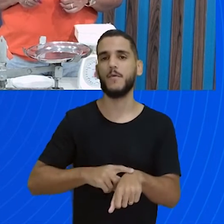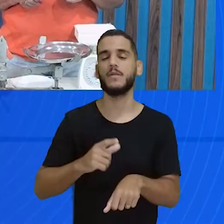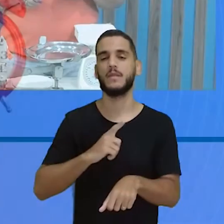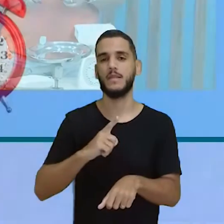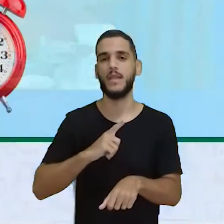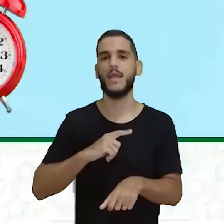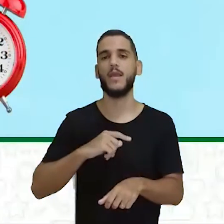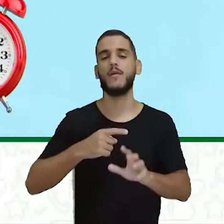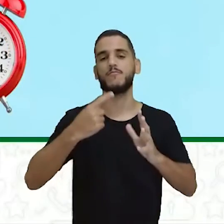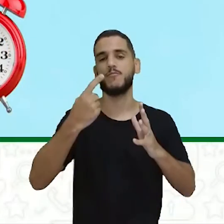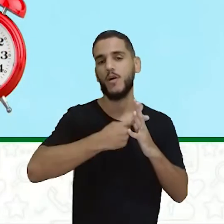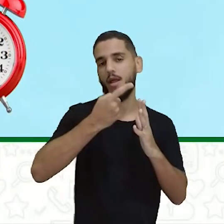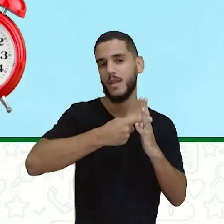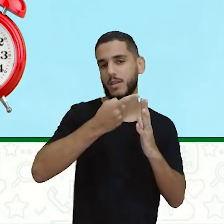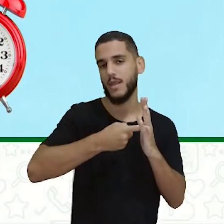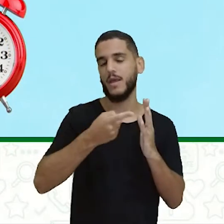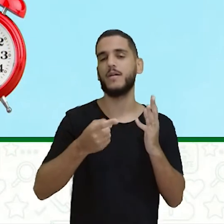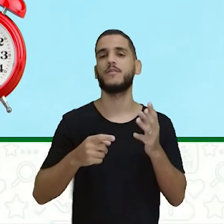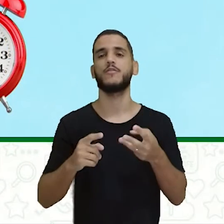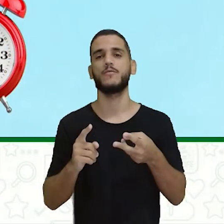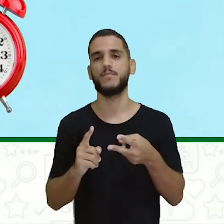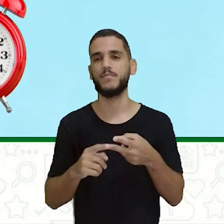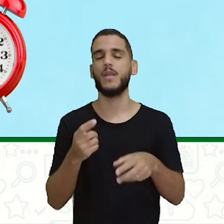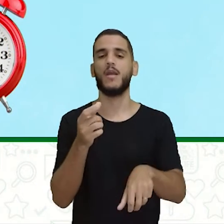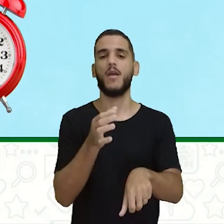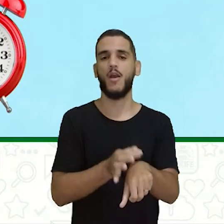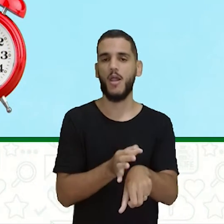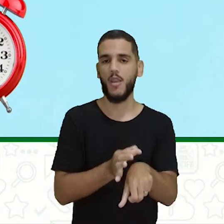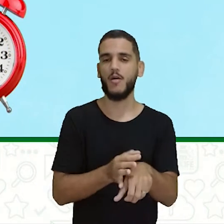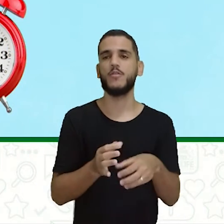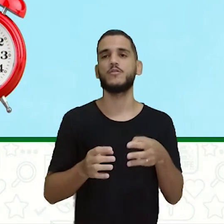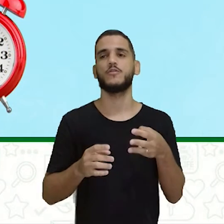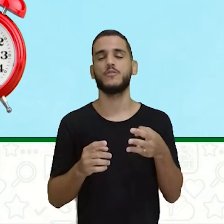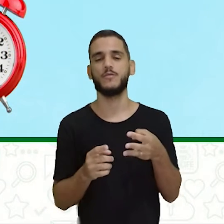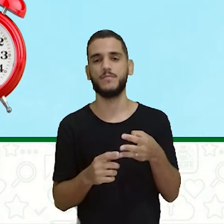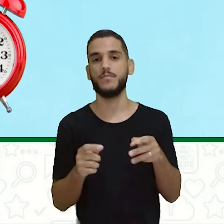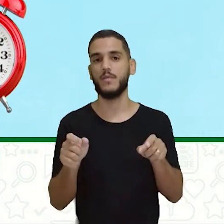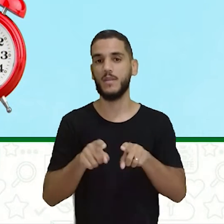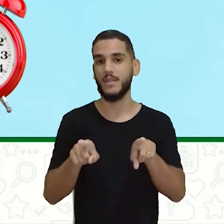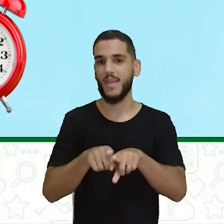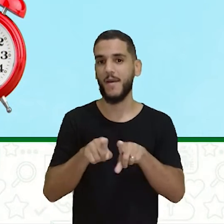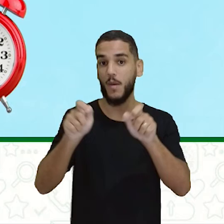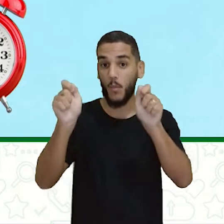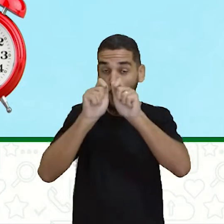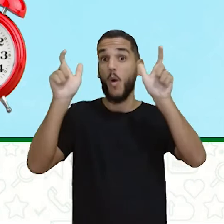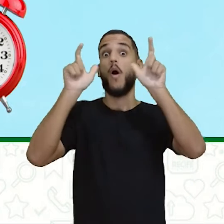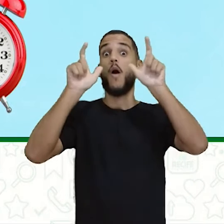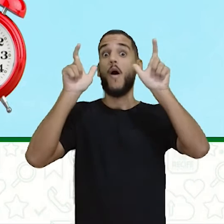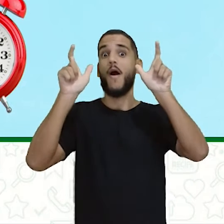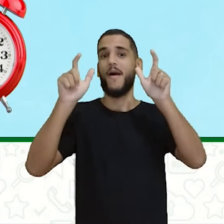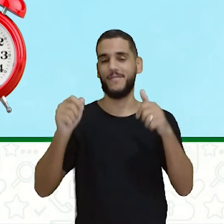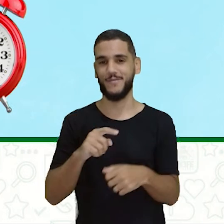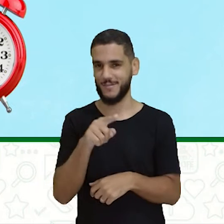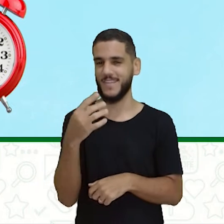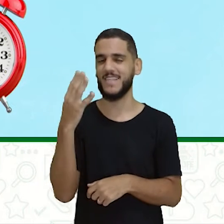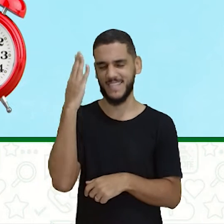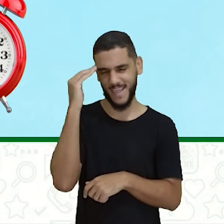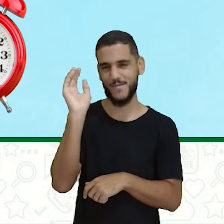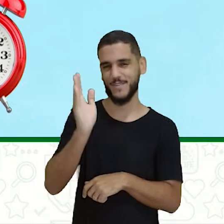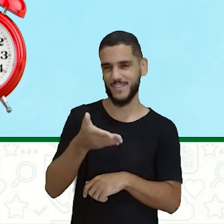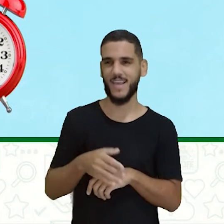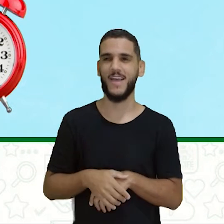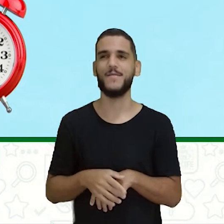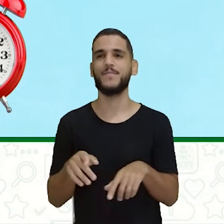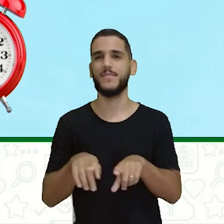um calendário, né? Coloquei os relógios, coloquei o despertador, né? Muito conhecido de vocês, e